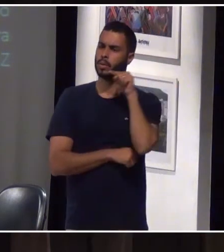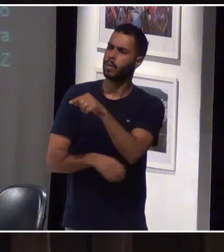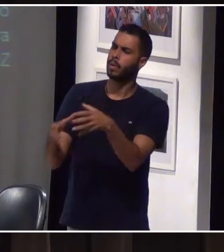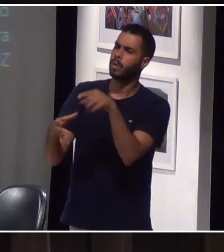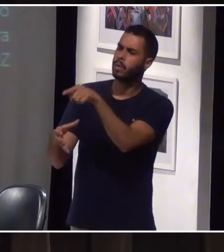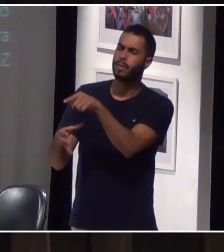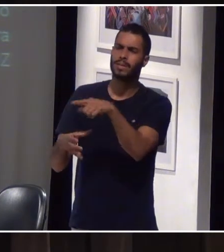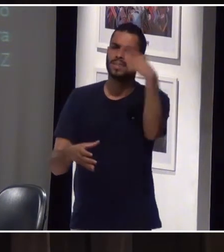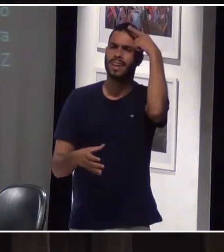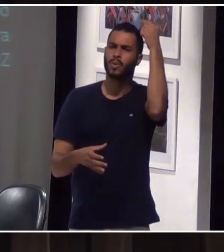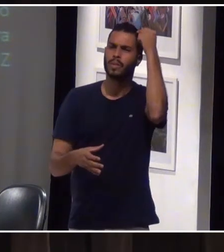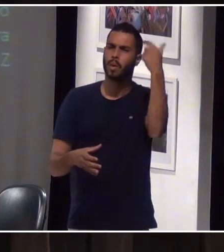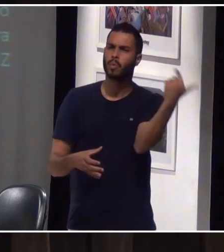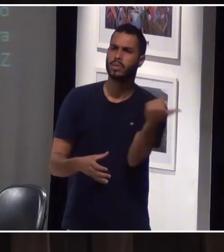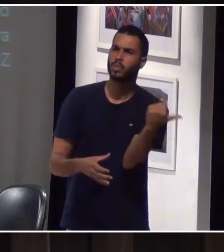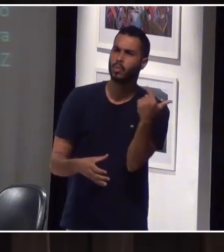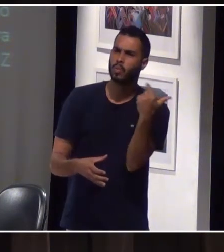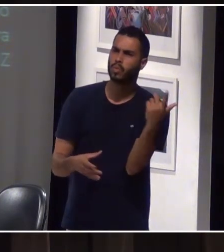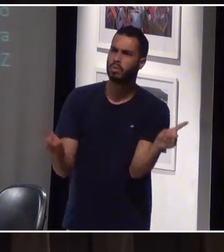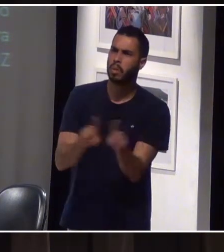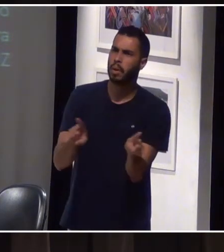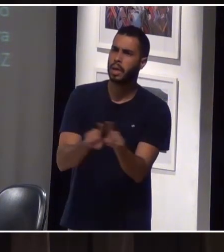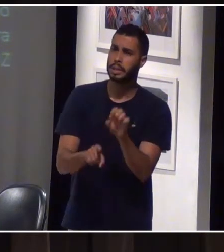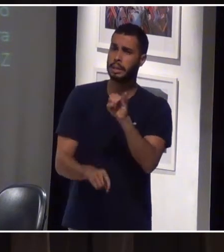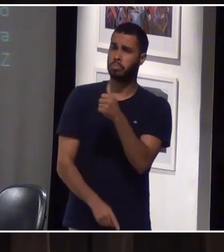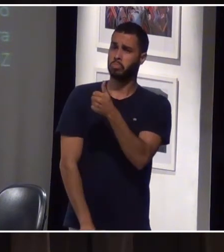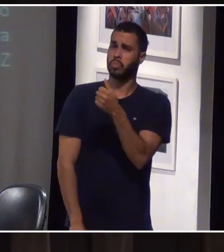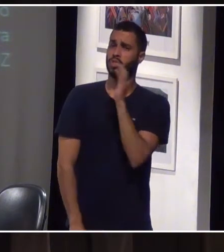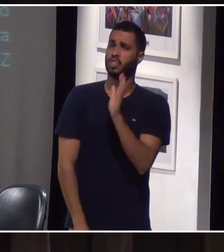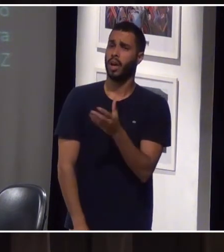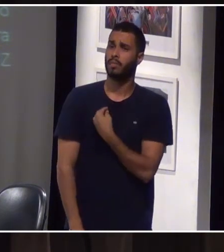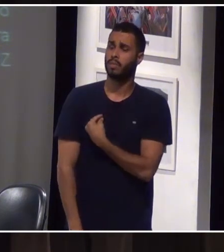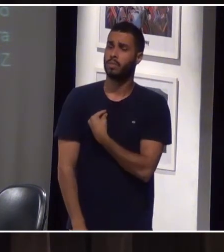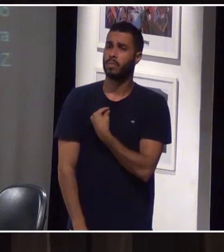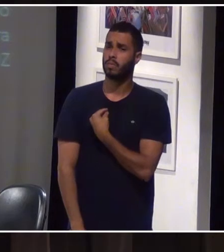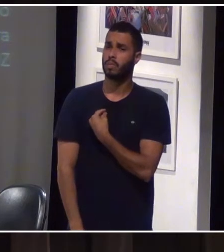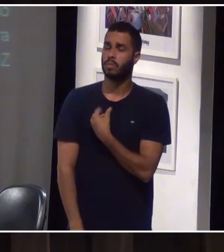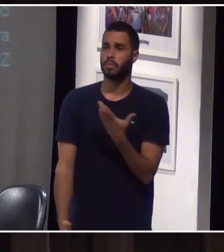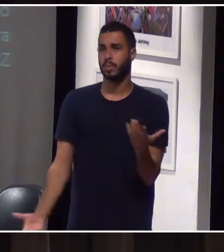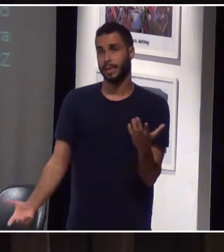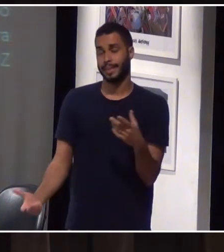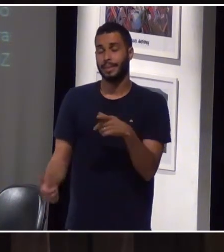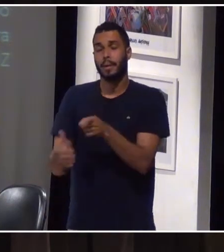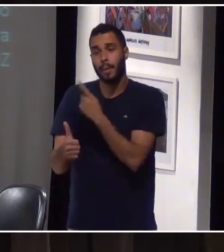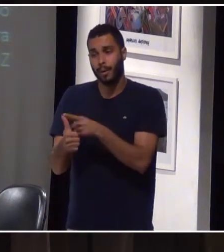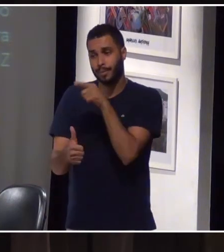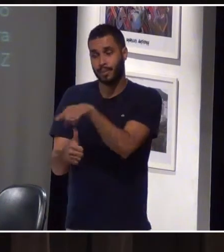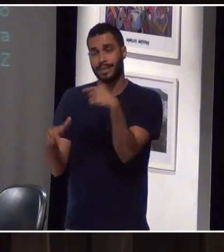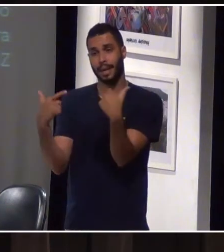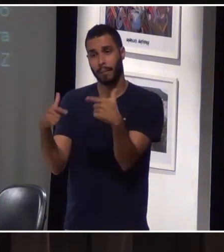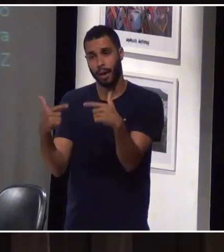eles fizeram uma segunda graduação se eles já tinham uma primeira? A gente tinha uma série de hipóteses. A primeira delas, não consegue emprego como professor